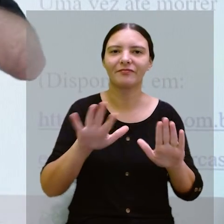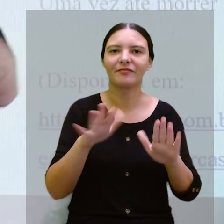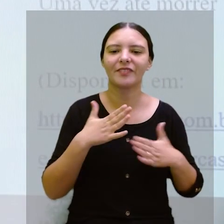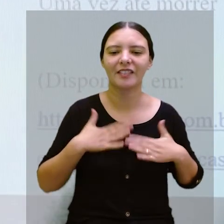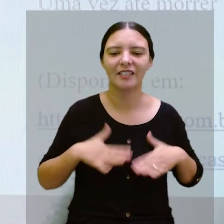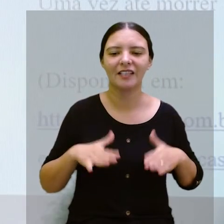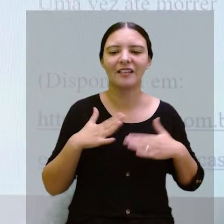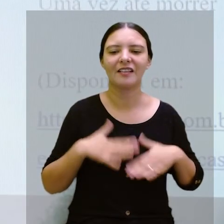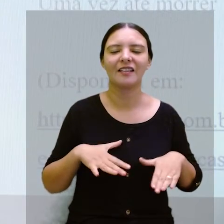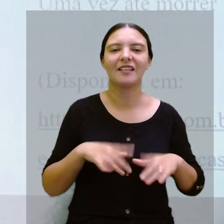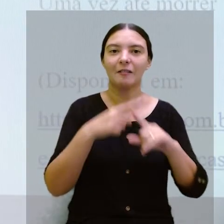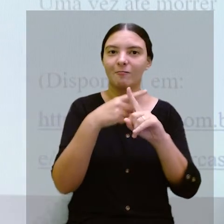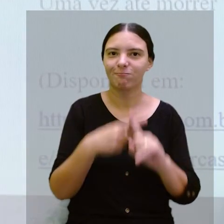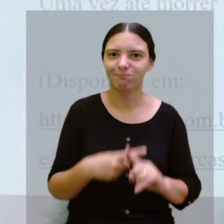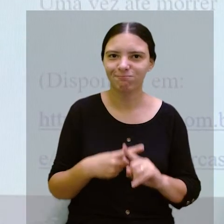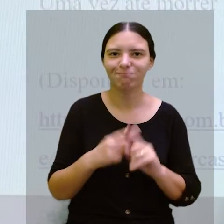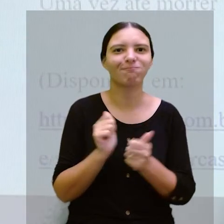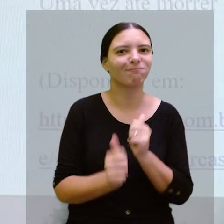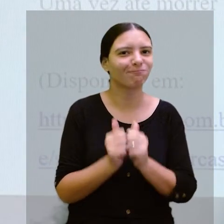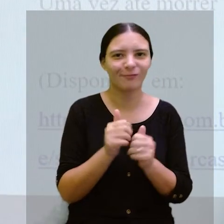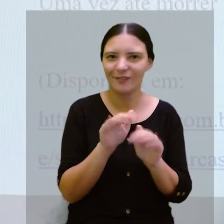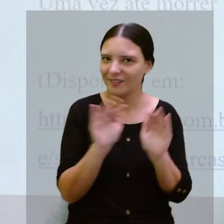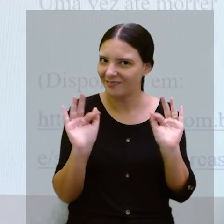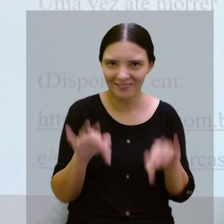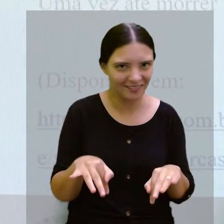O Campeonato Mineiro passou.